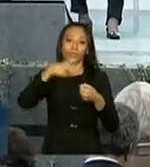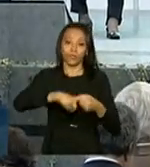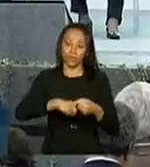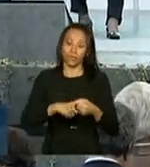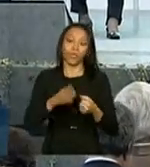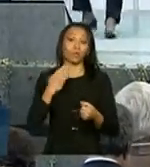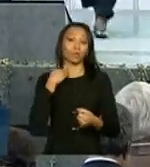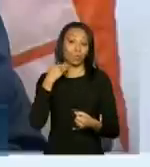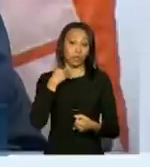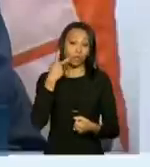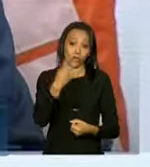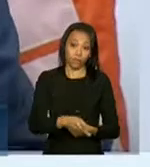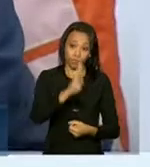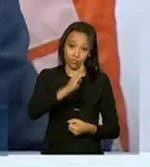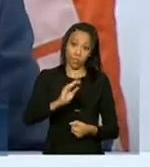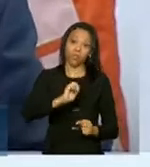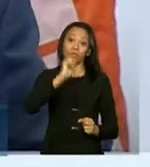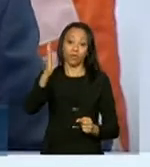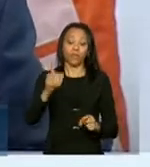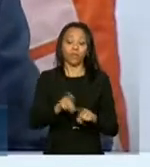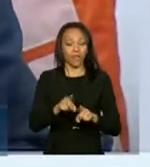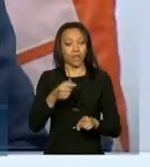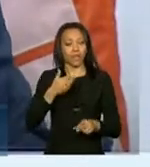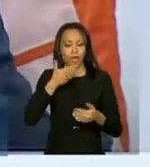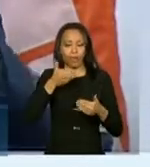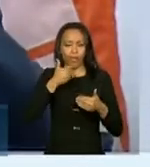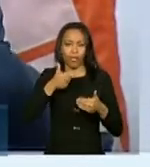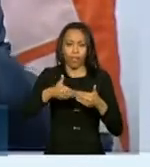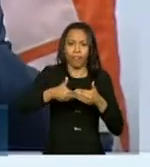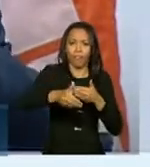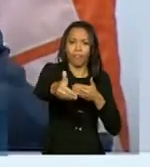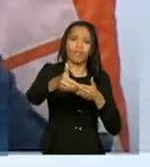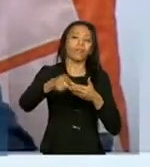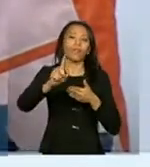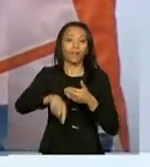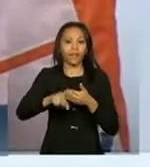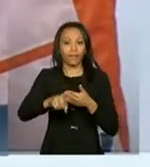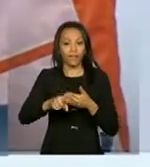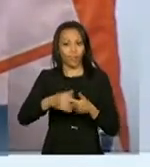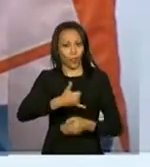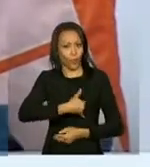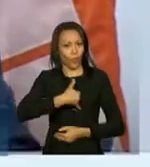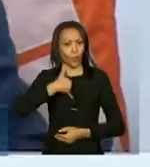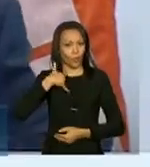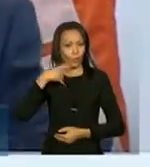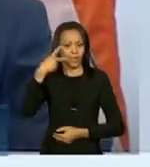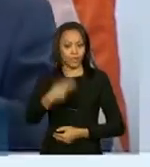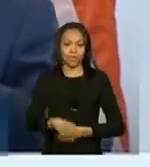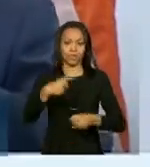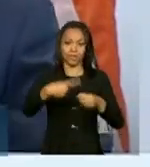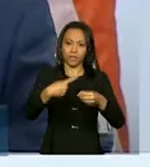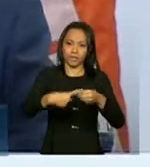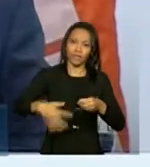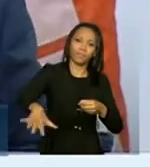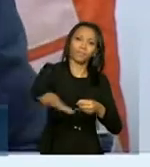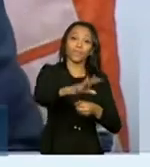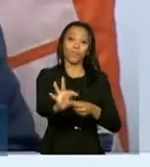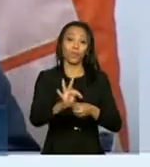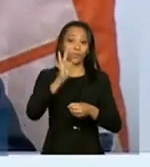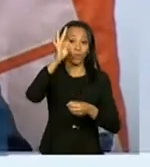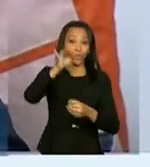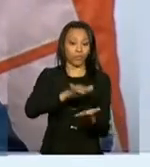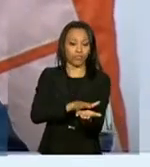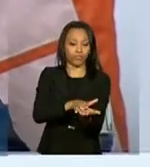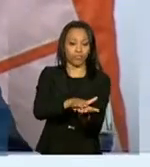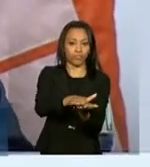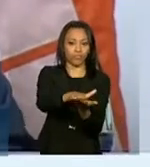nacionais e internacionais. Então, aqui está próximo a Elbras, que é um grande orgulho mineiro também aqui em Itajubá, a futura pista de